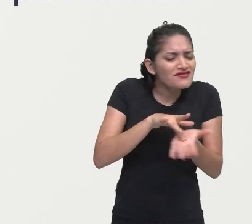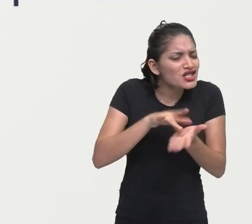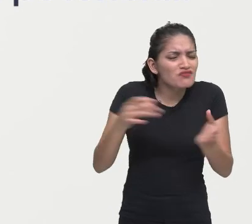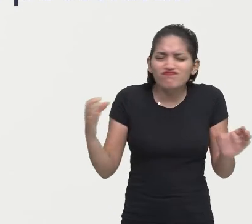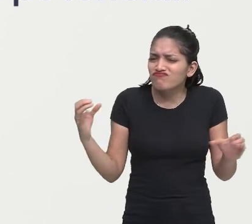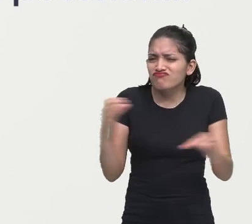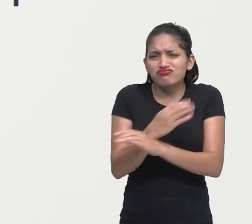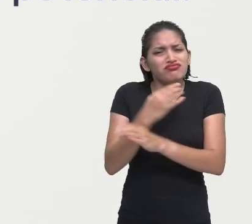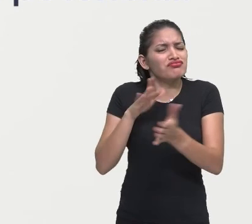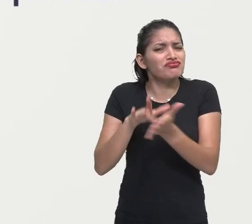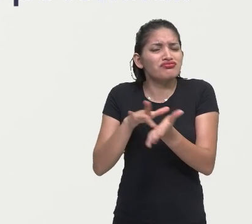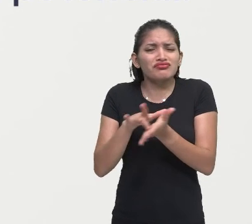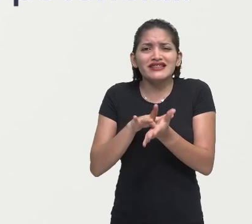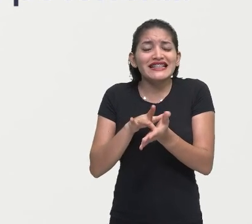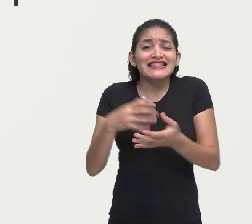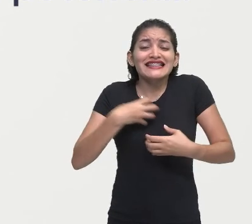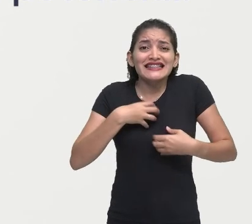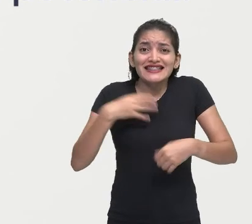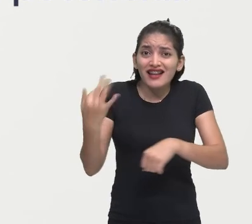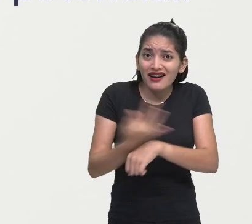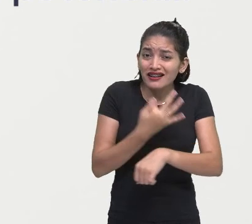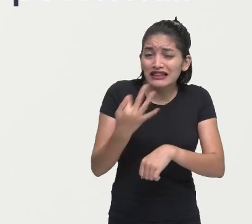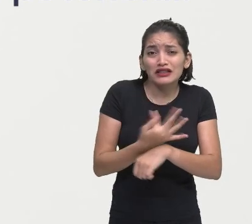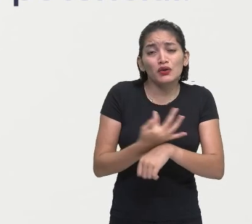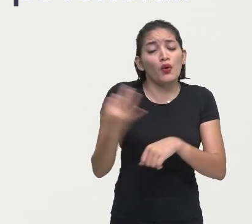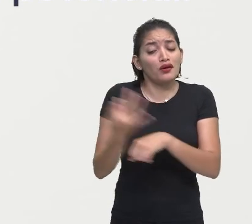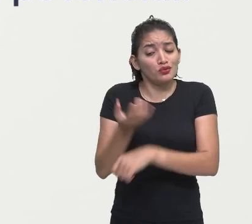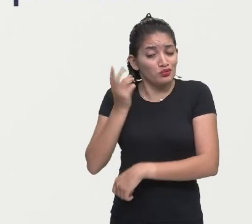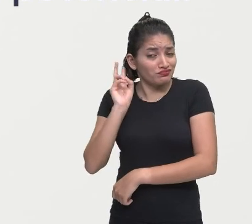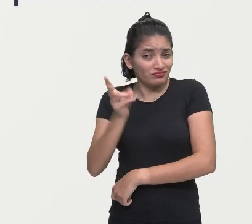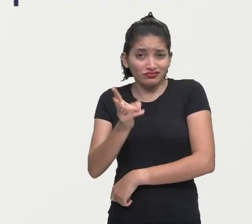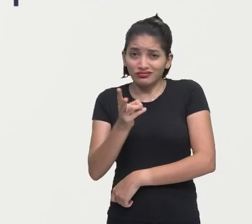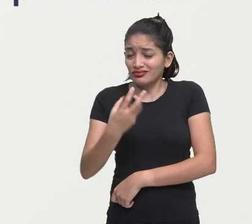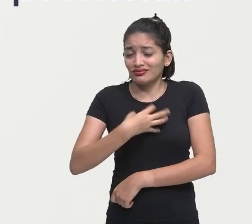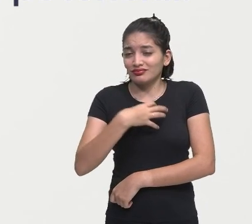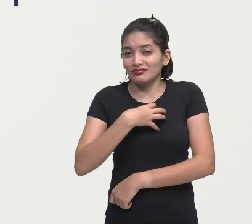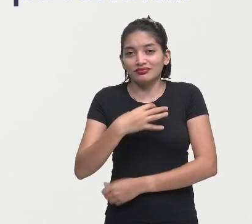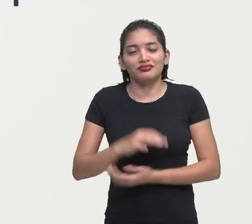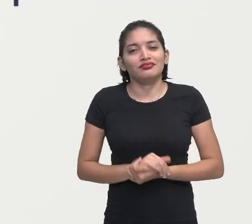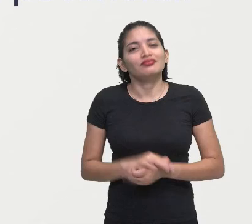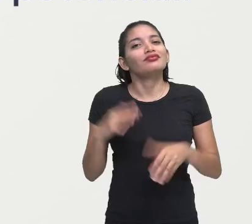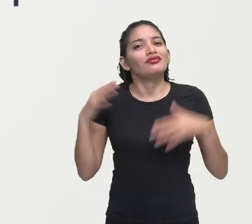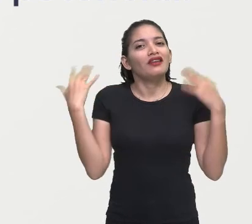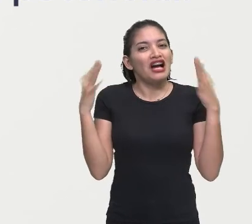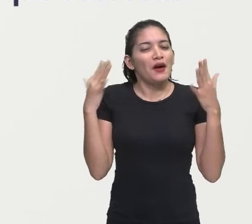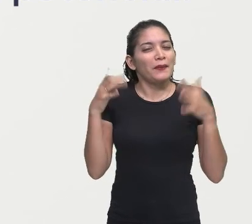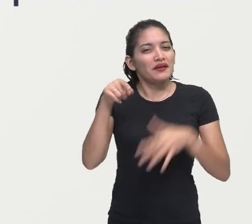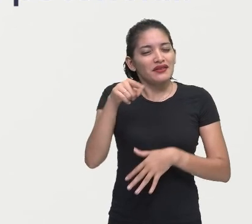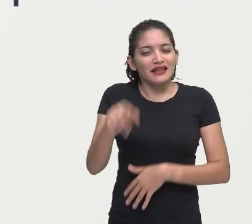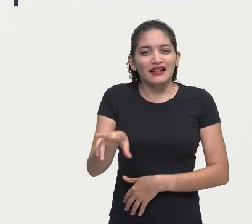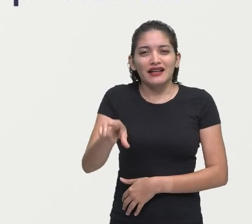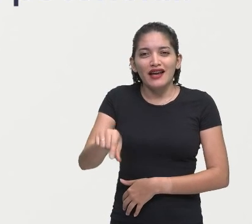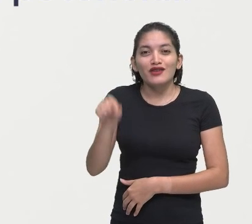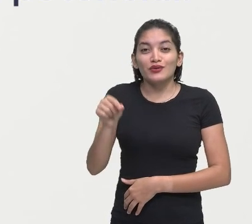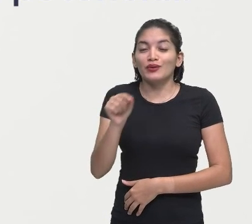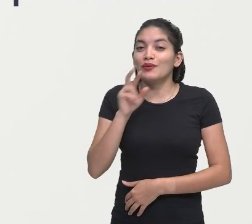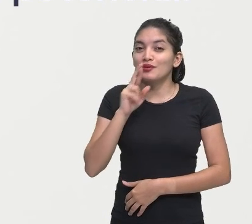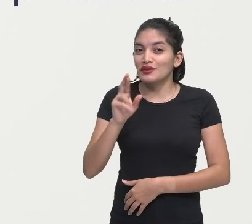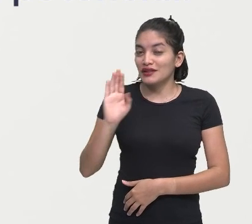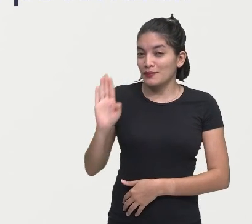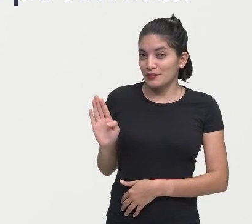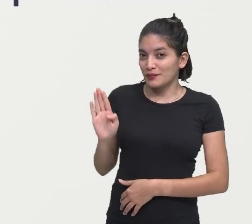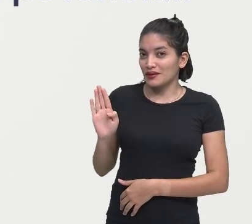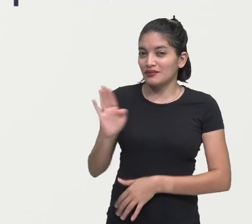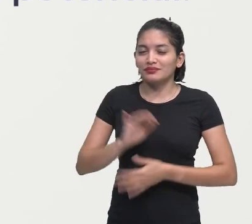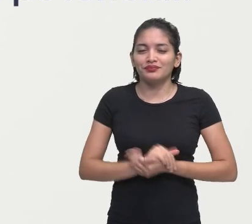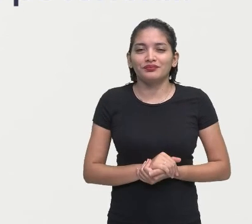tão completamente que finge que é dor, a dor que deveras sente. Portanto, parabéns a você que assinalou a letra B.